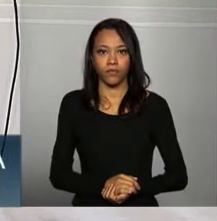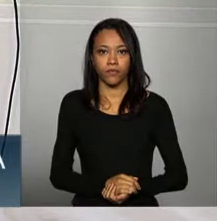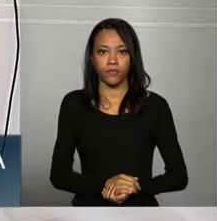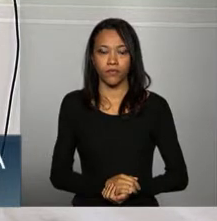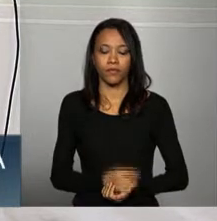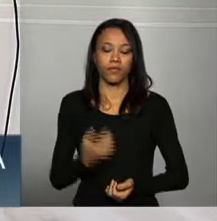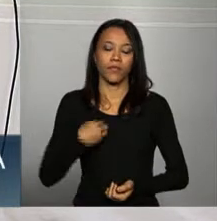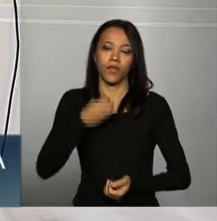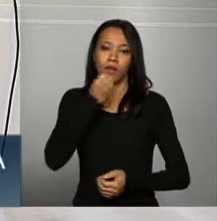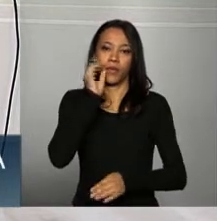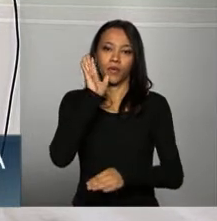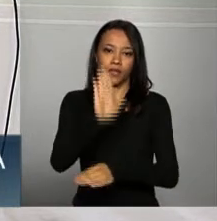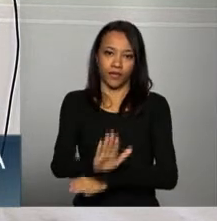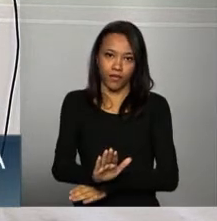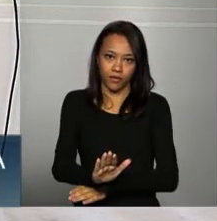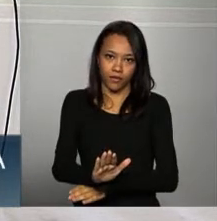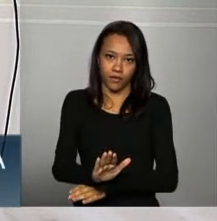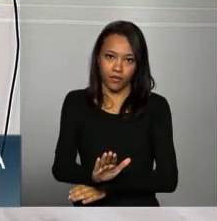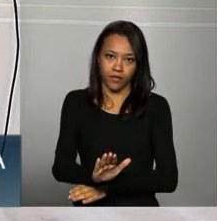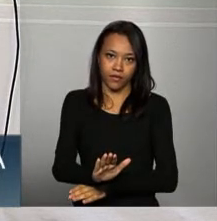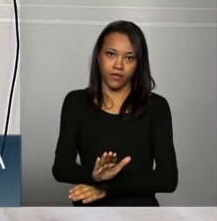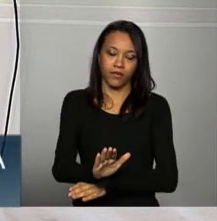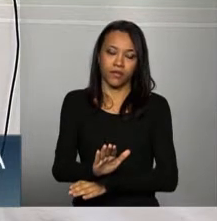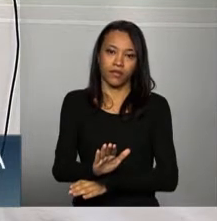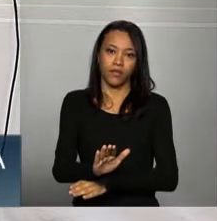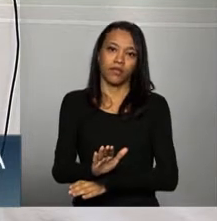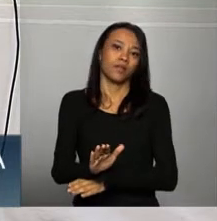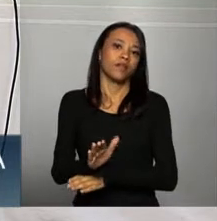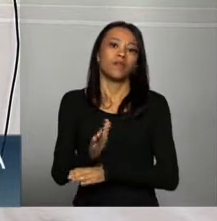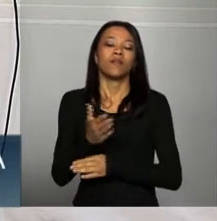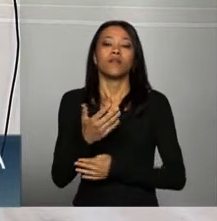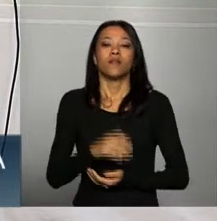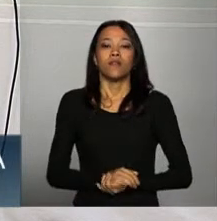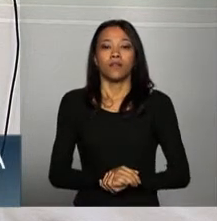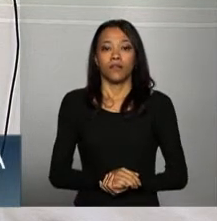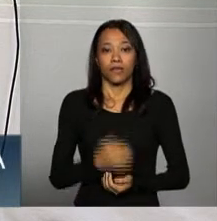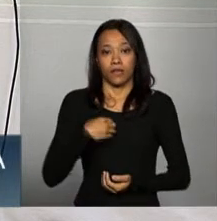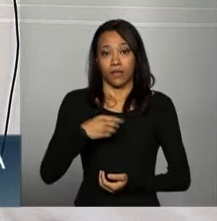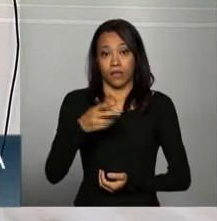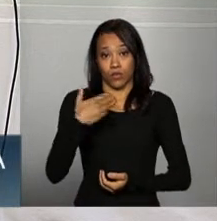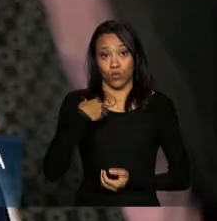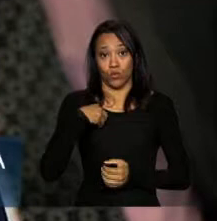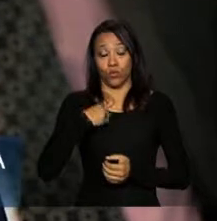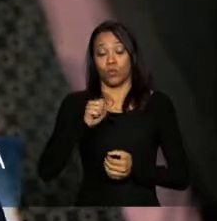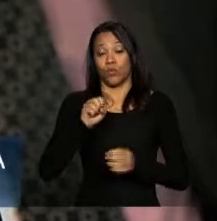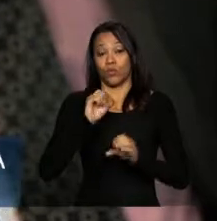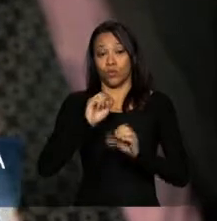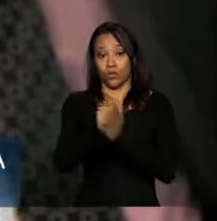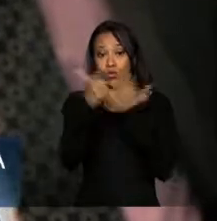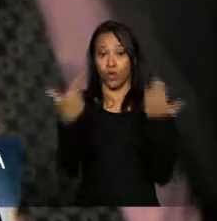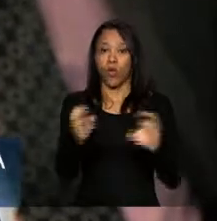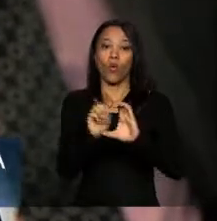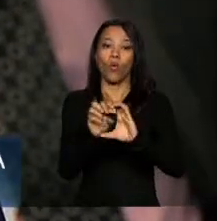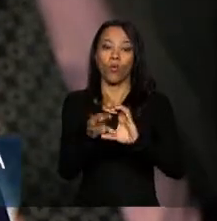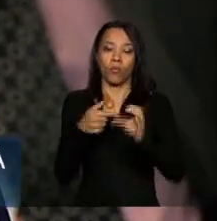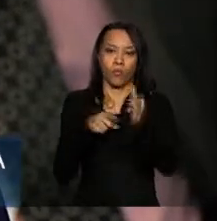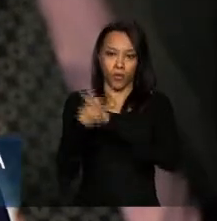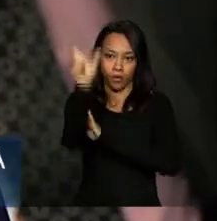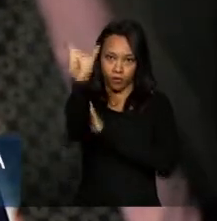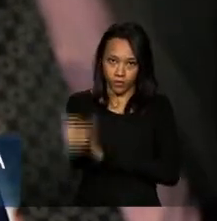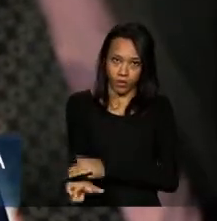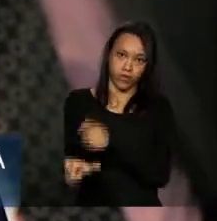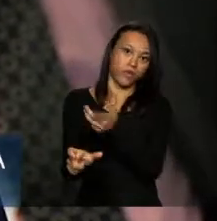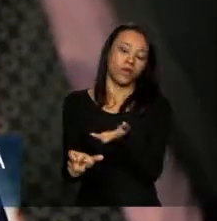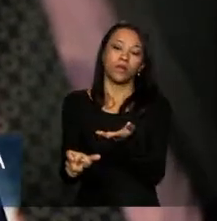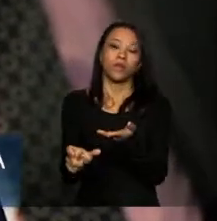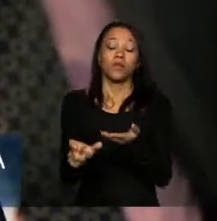Boa tarde. Desculpa, falei muito alto. Catarina Lencastre, do Jornal Globo. A minha pergunta é para o senhor Brock.